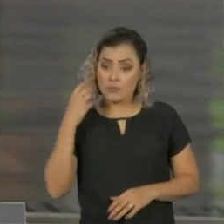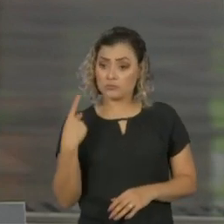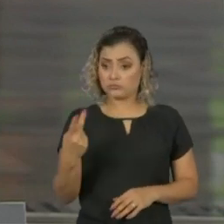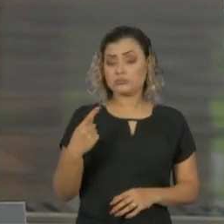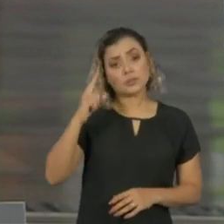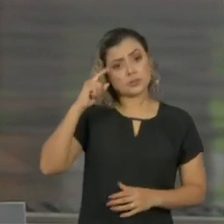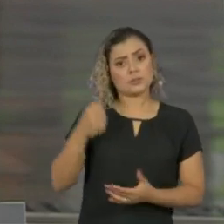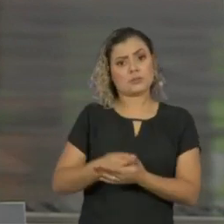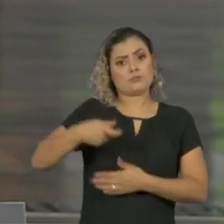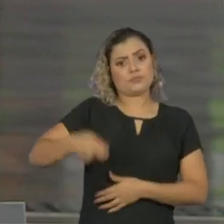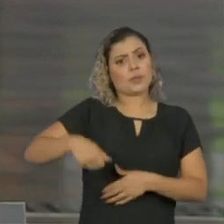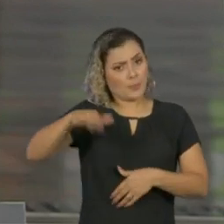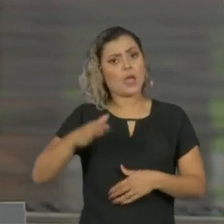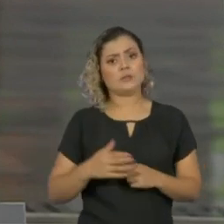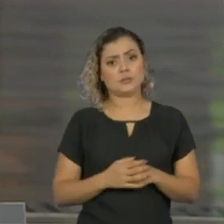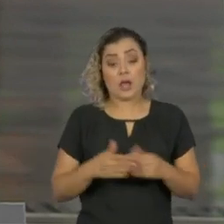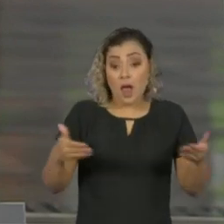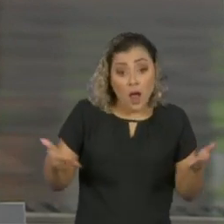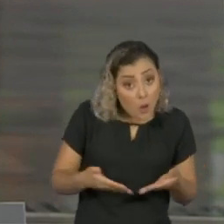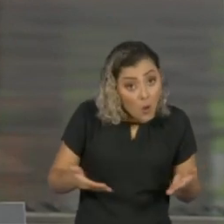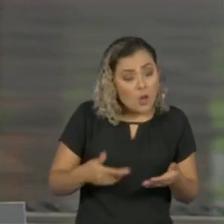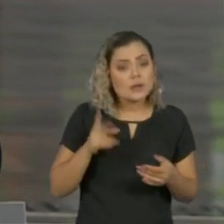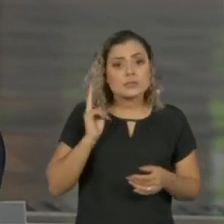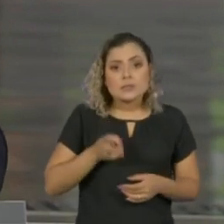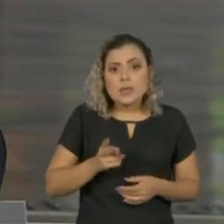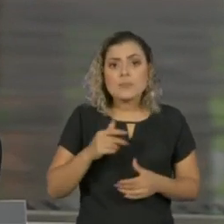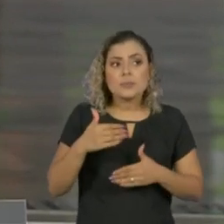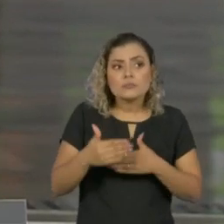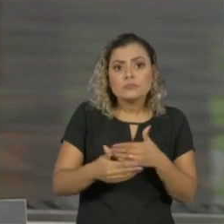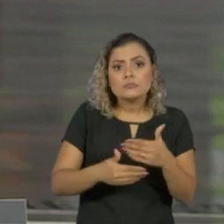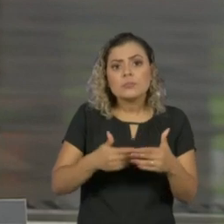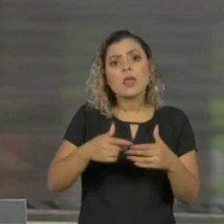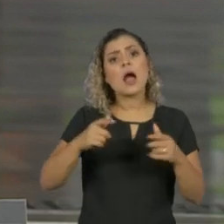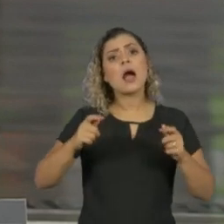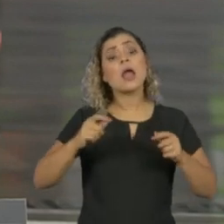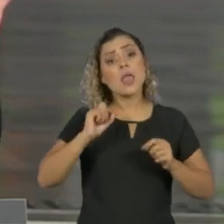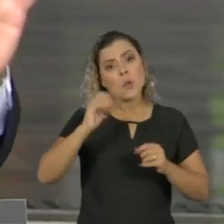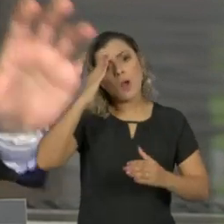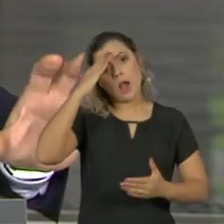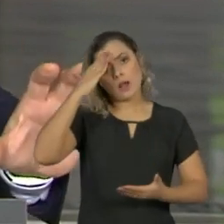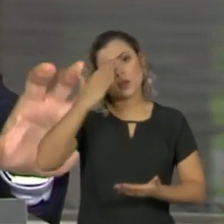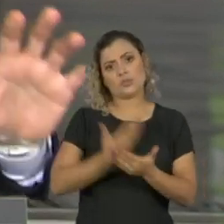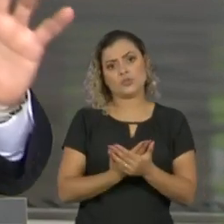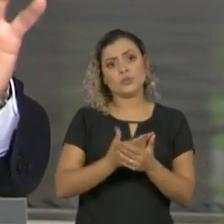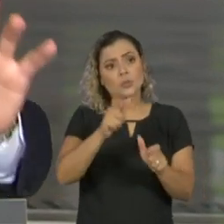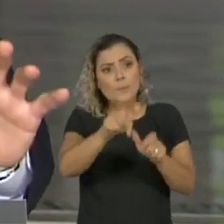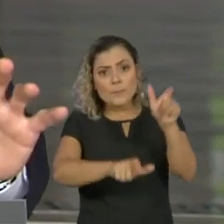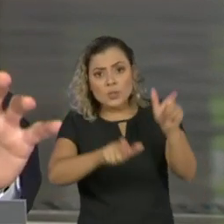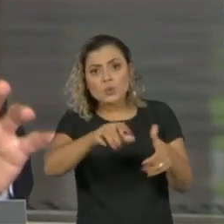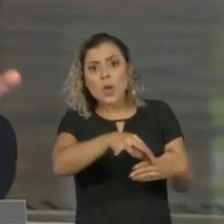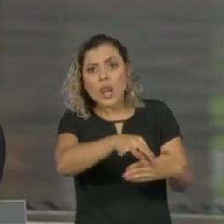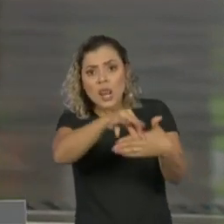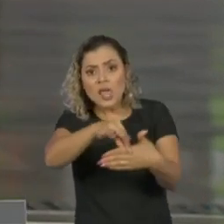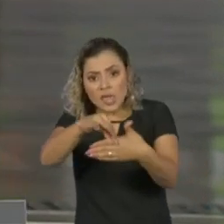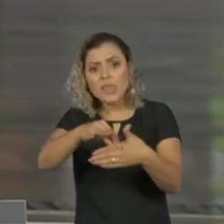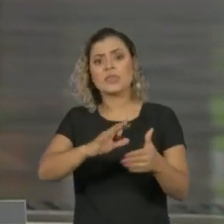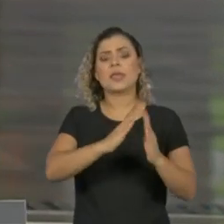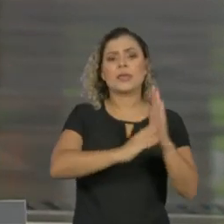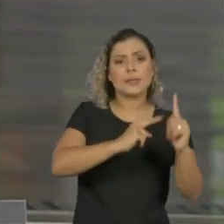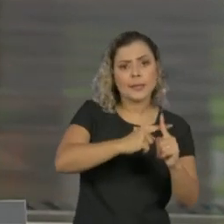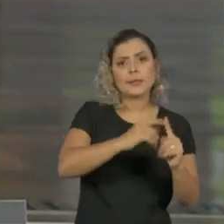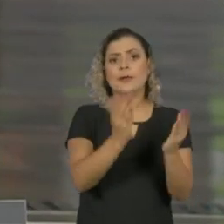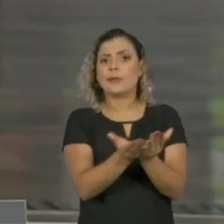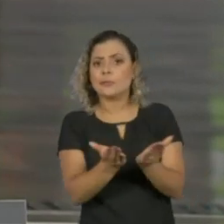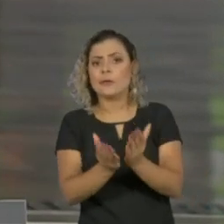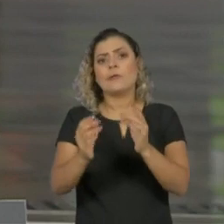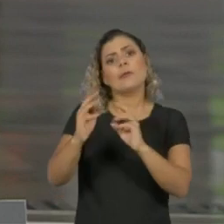mais restritivas, mas nós estamos sempre confiando na capacidade daqueles que são dirigentes de igrejas católicas,